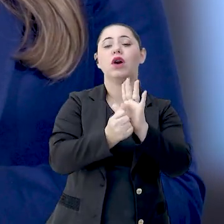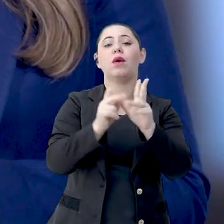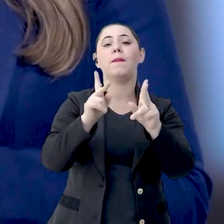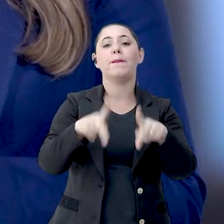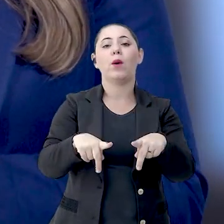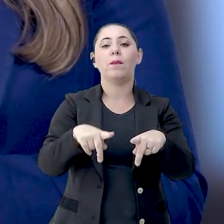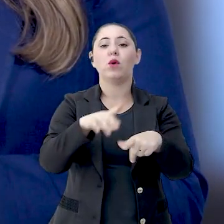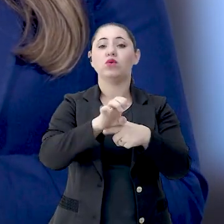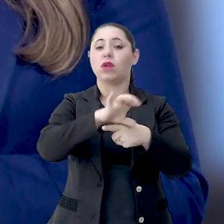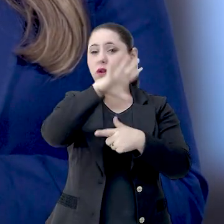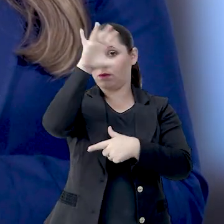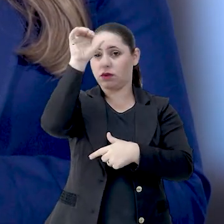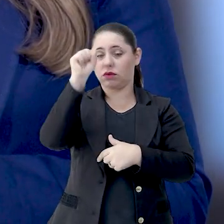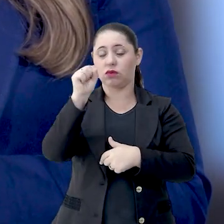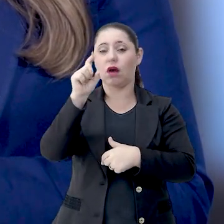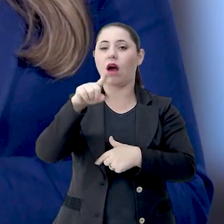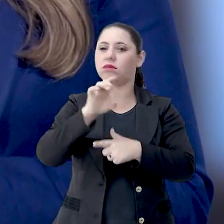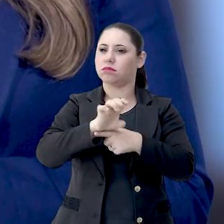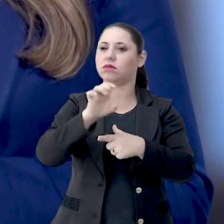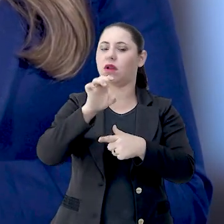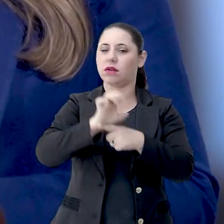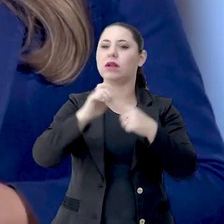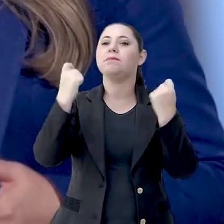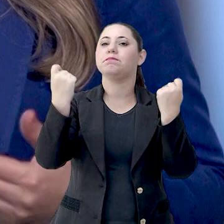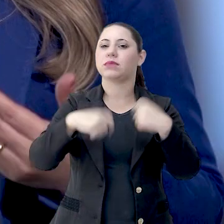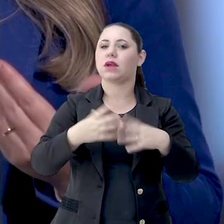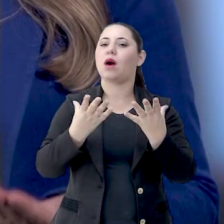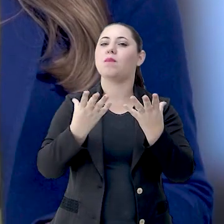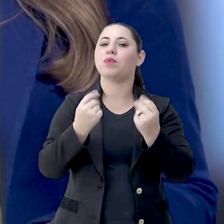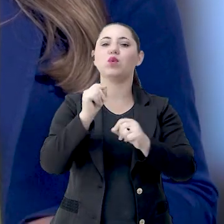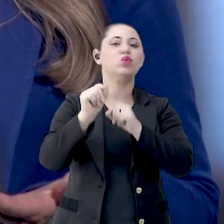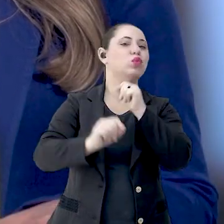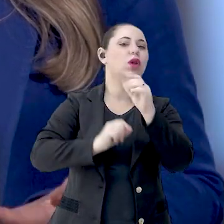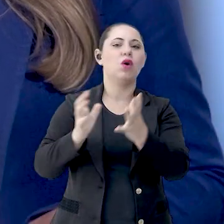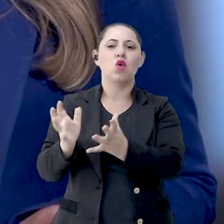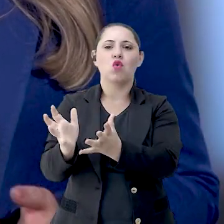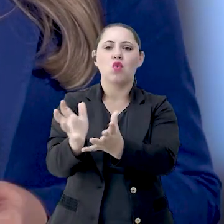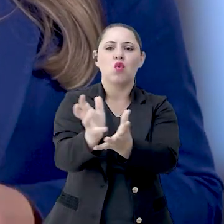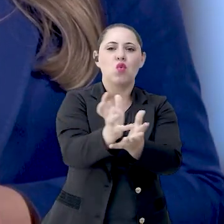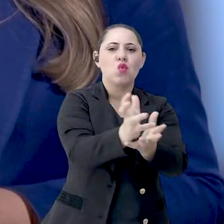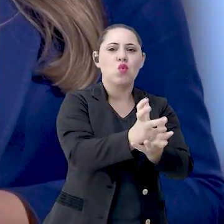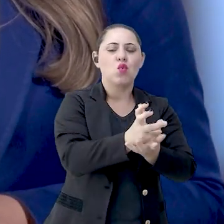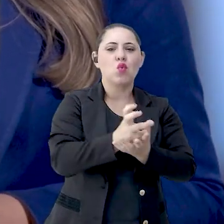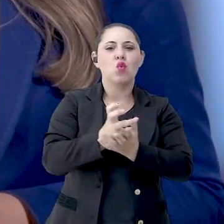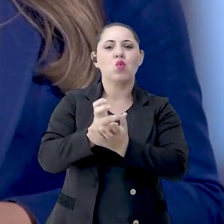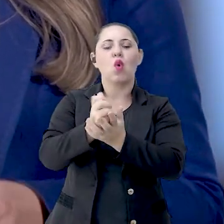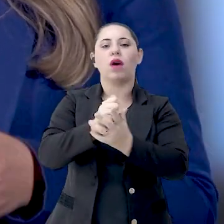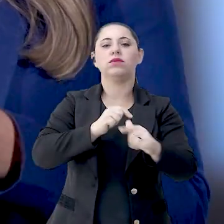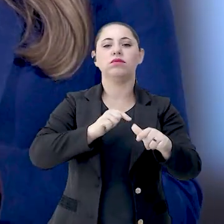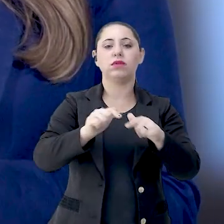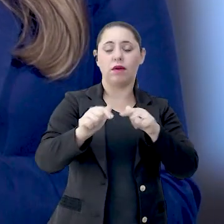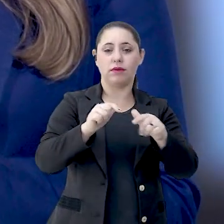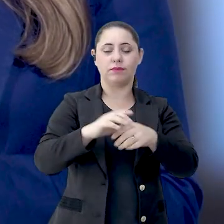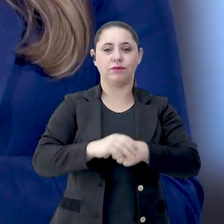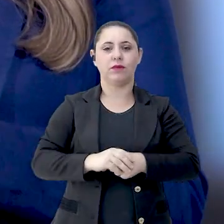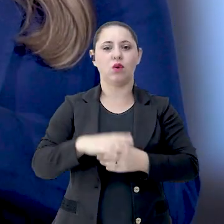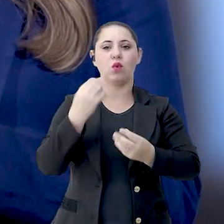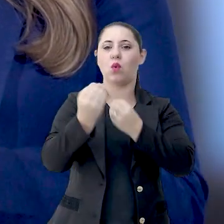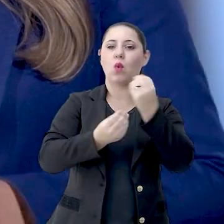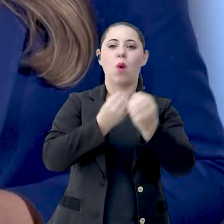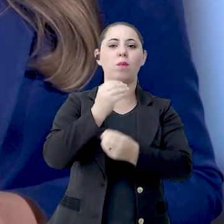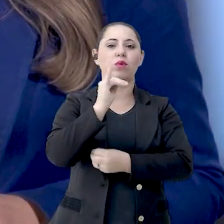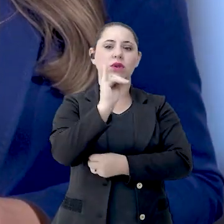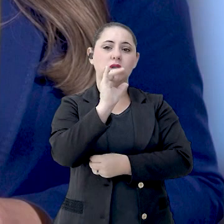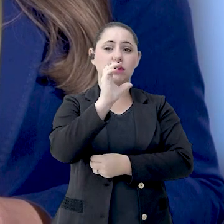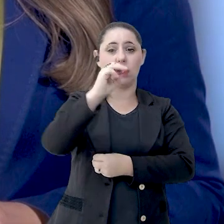públicos. Mato Grosso do Sul é um estado que depende muito do recolhimento de impostos sobre serviços,